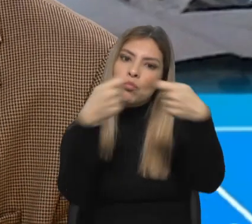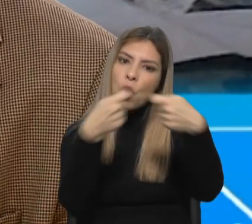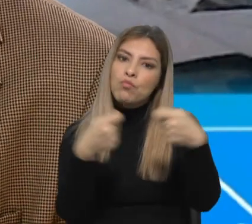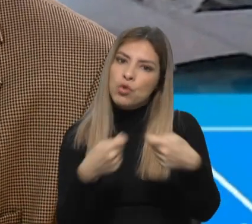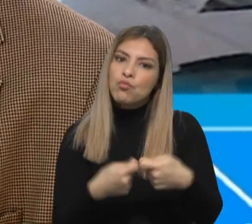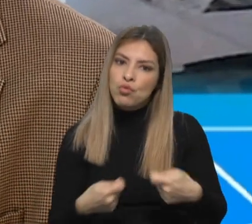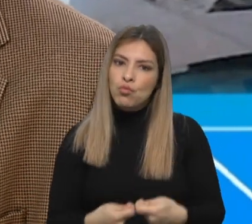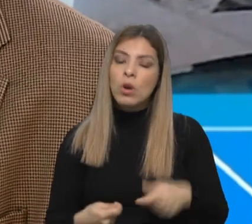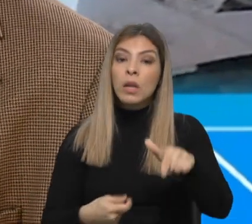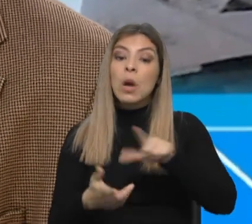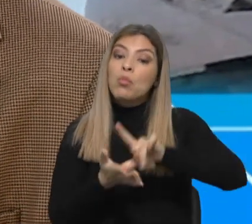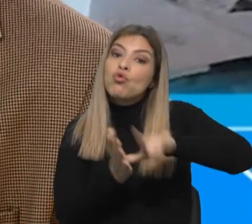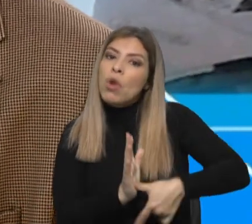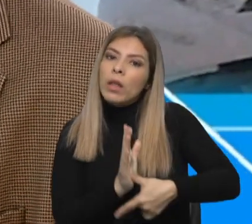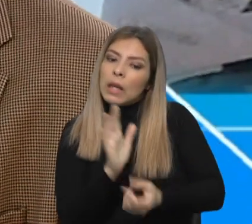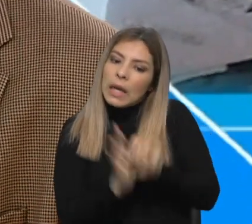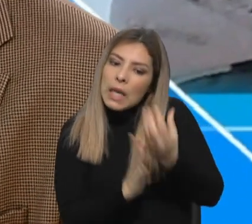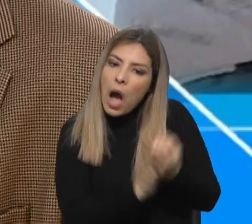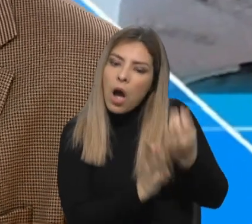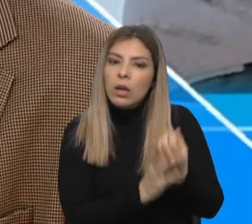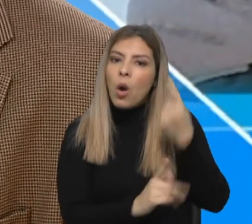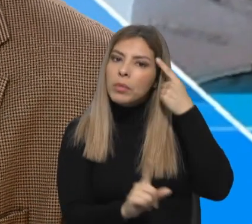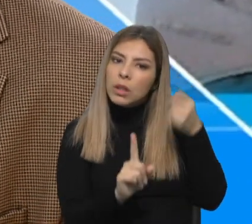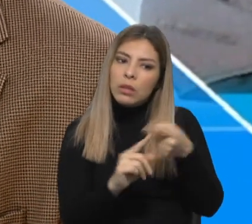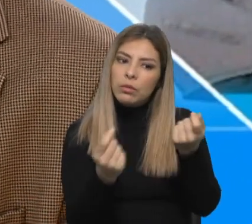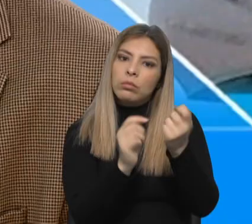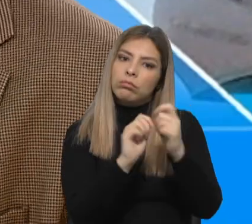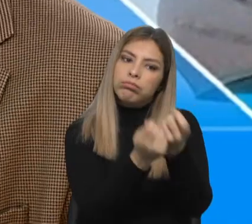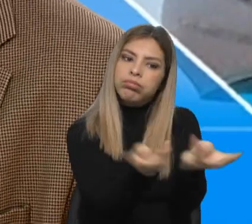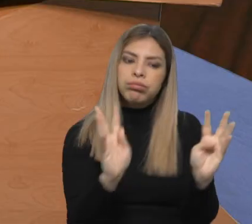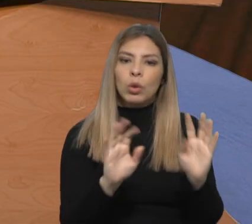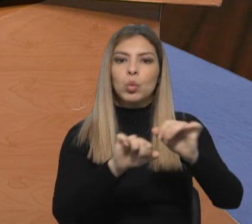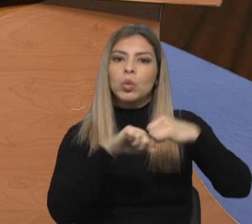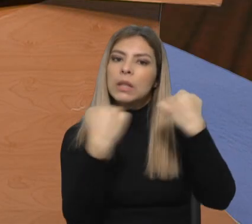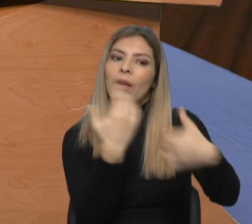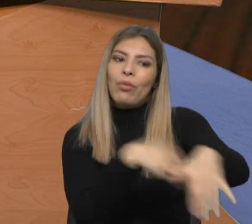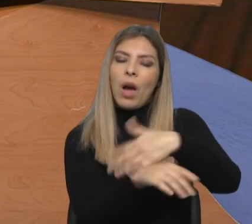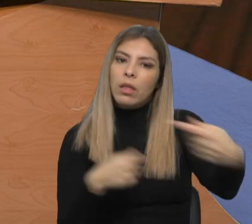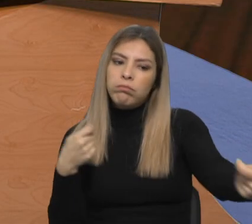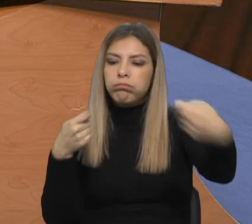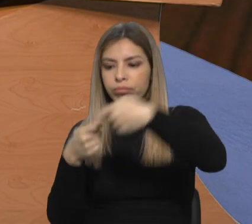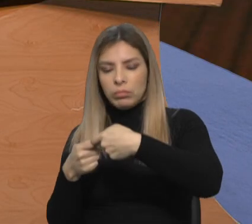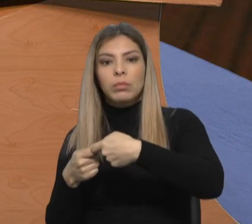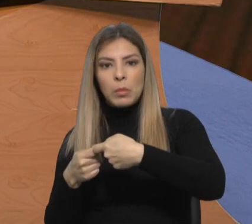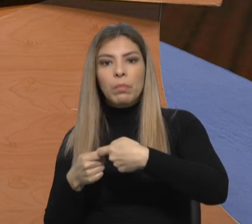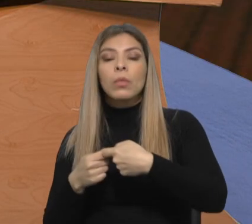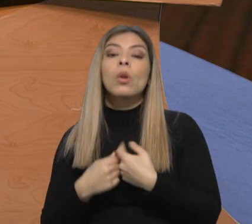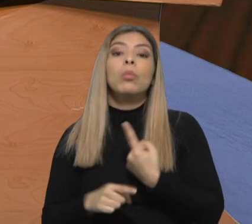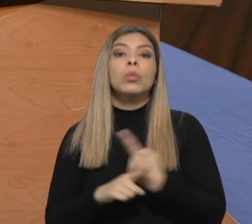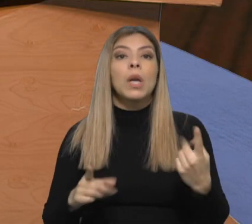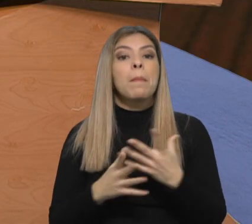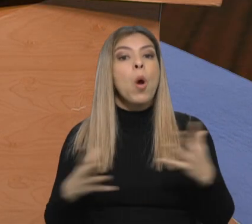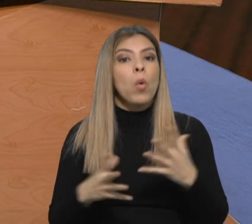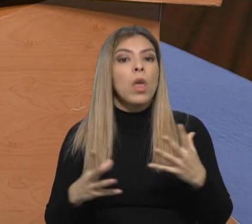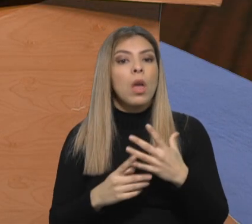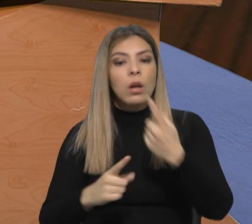um projeto de país no qual o grosso dos cidadãos se reveja. Porque a verdade é que nós vivemos num país em que a generalidade das pessoas não